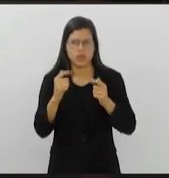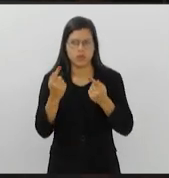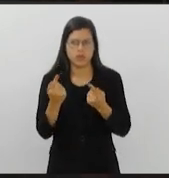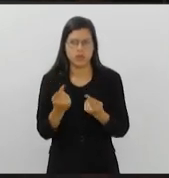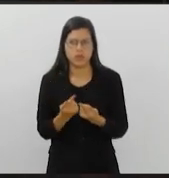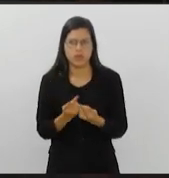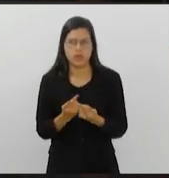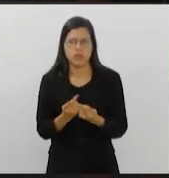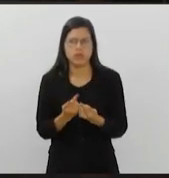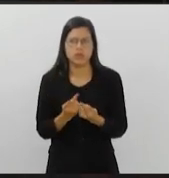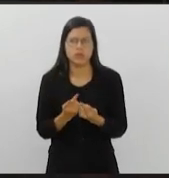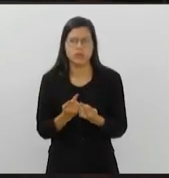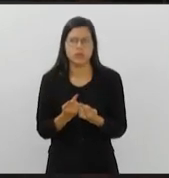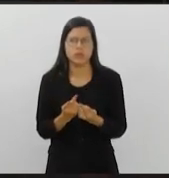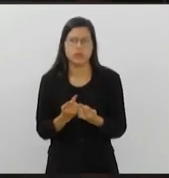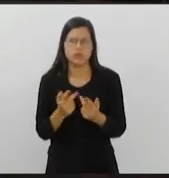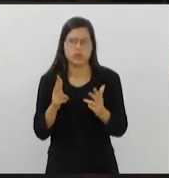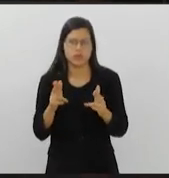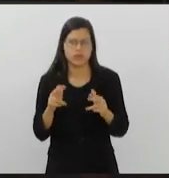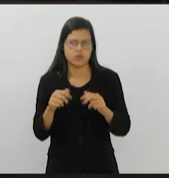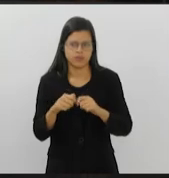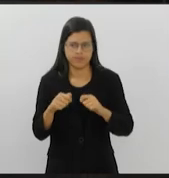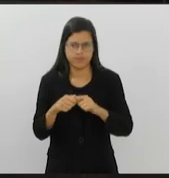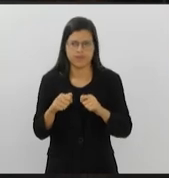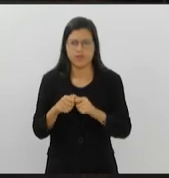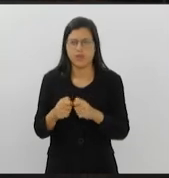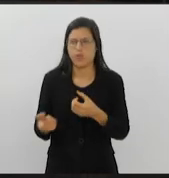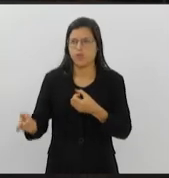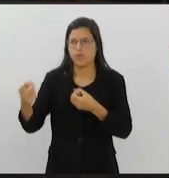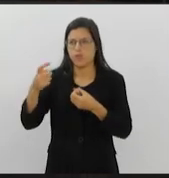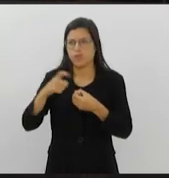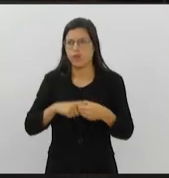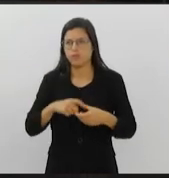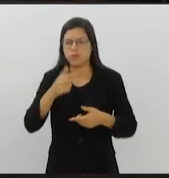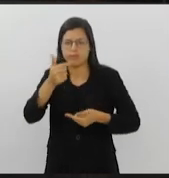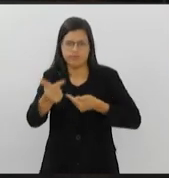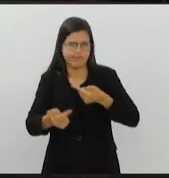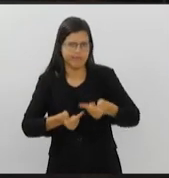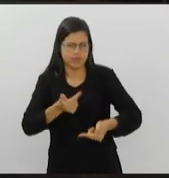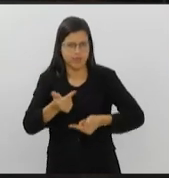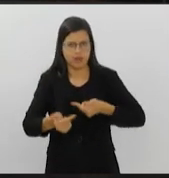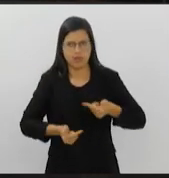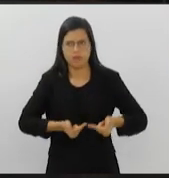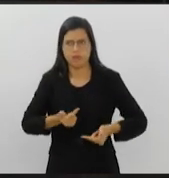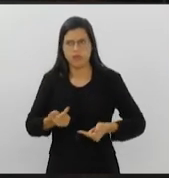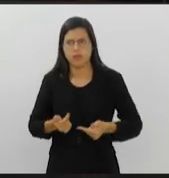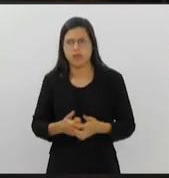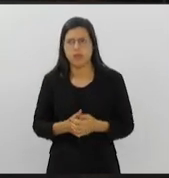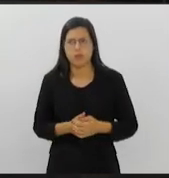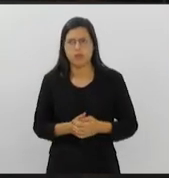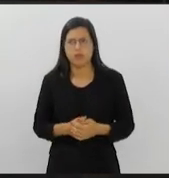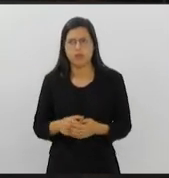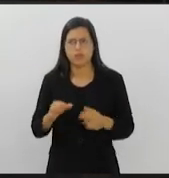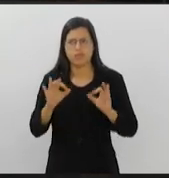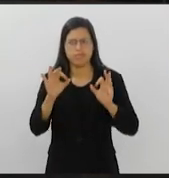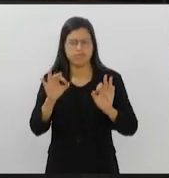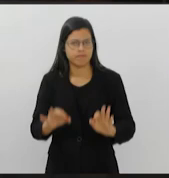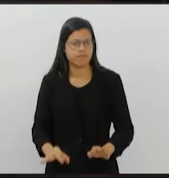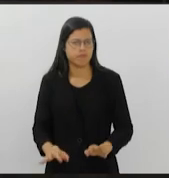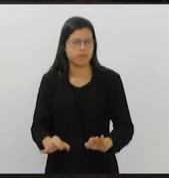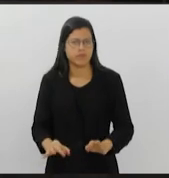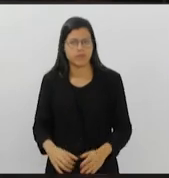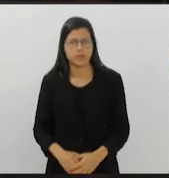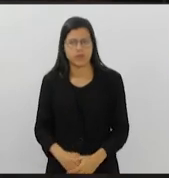certamente o fez, no retorno dos nossos trabalhos. Tenho certeza que